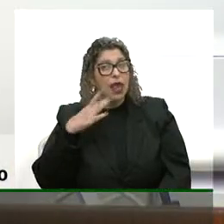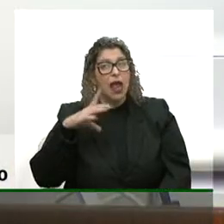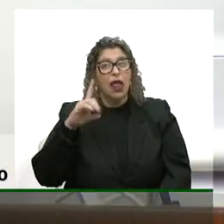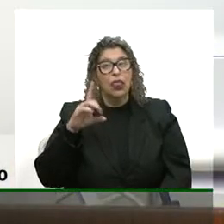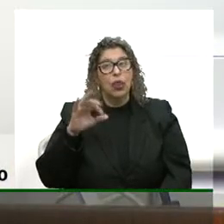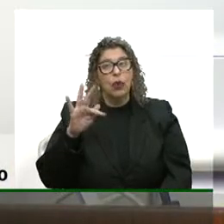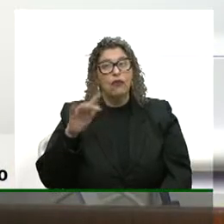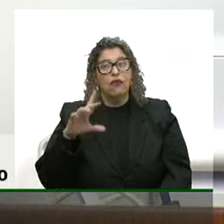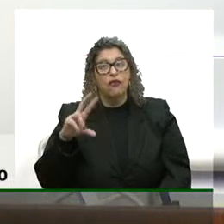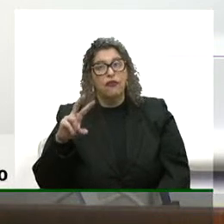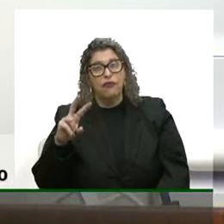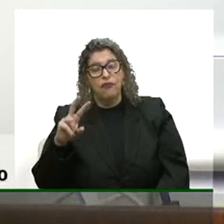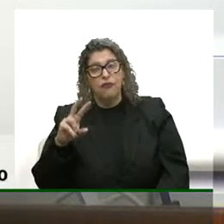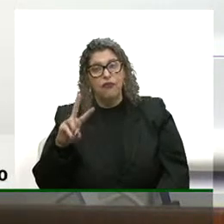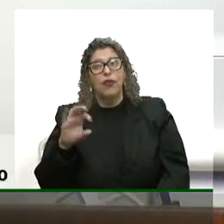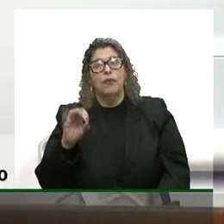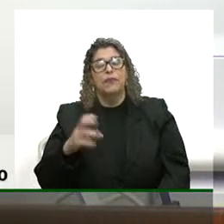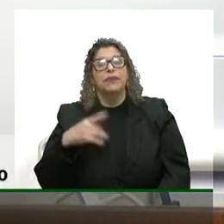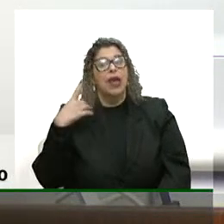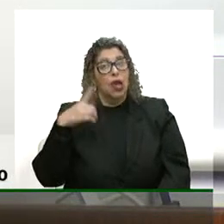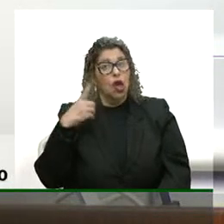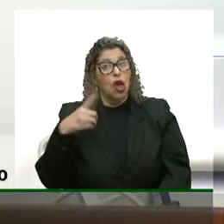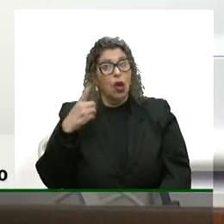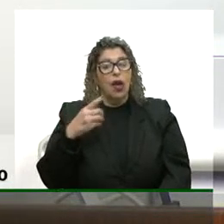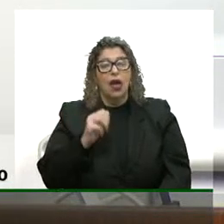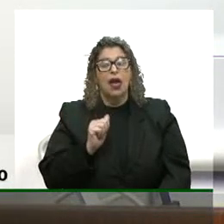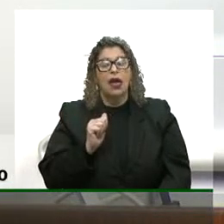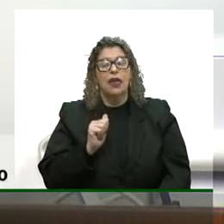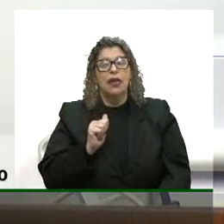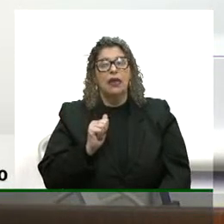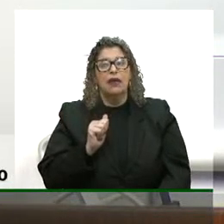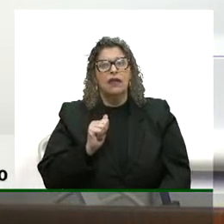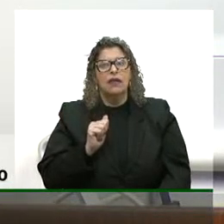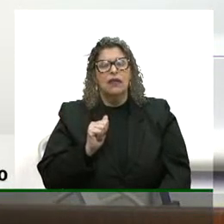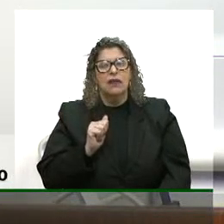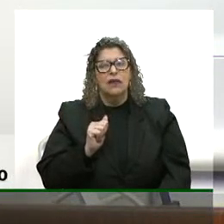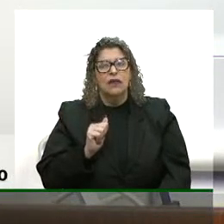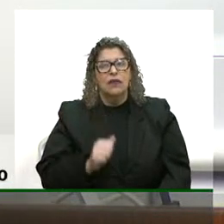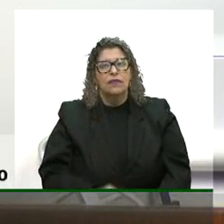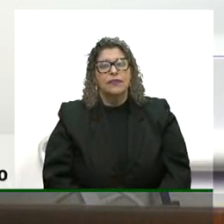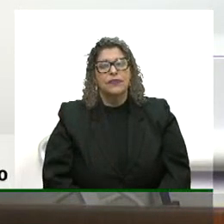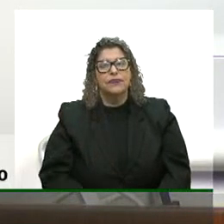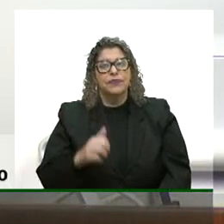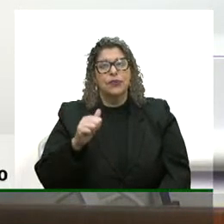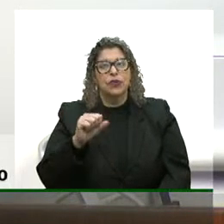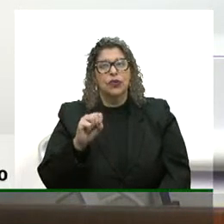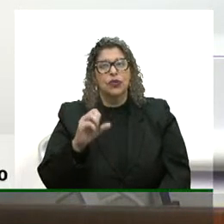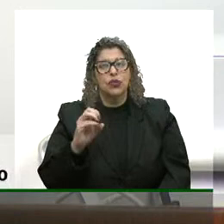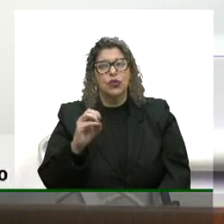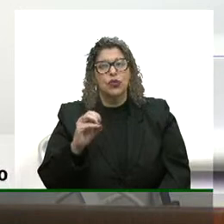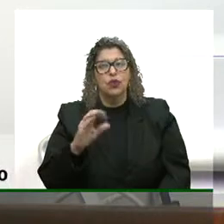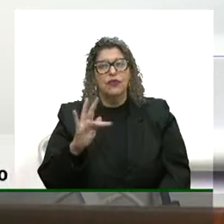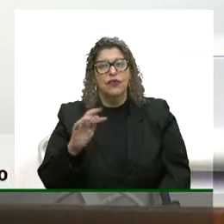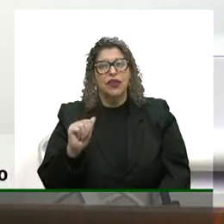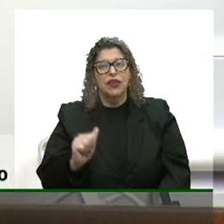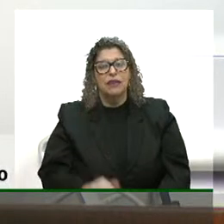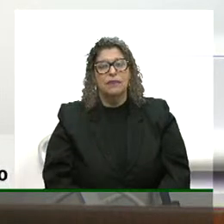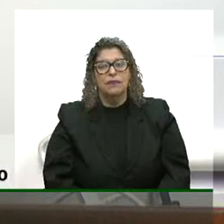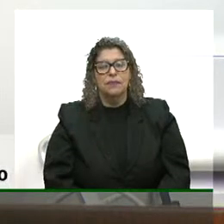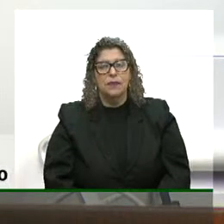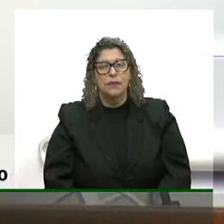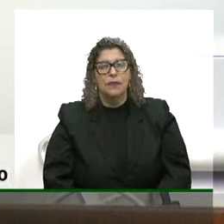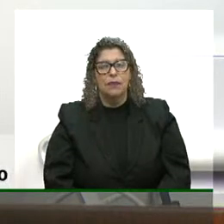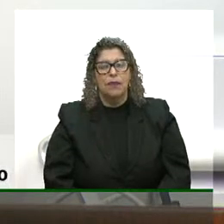palavra à deputada Sofia Cabedon e, posteriormente, ao deputado Sebastião Melo. Deputada Sofia, microfones